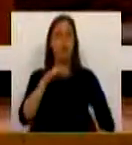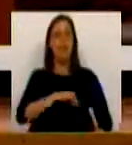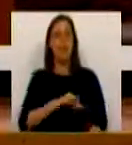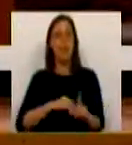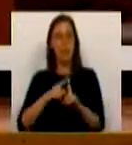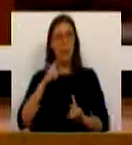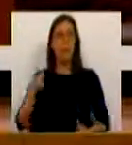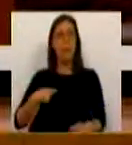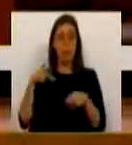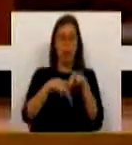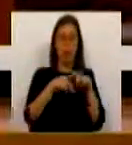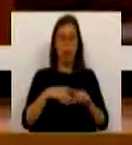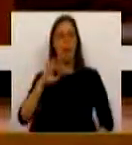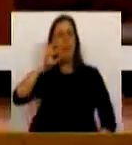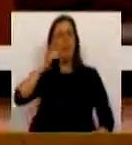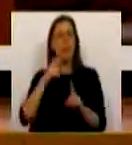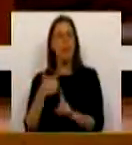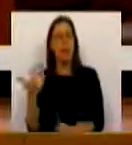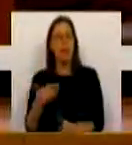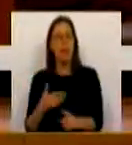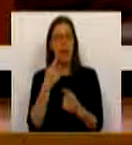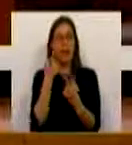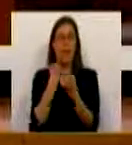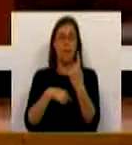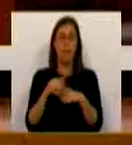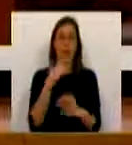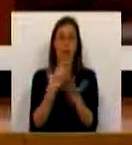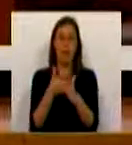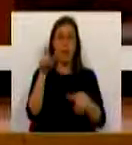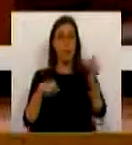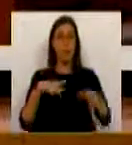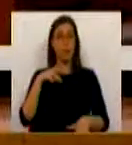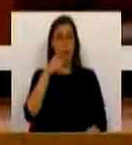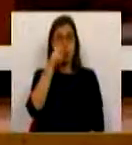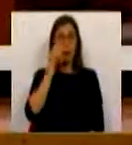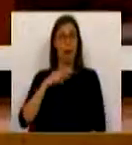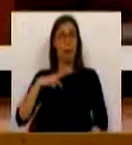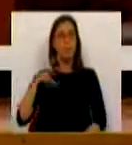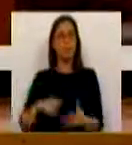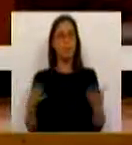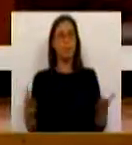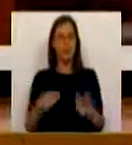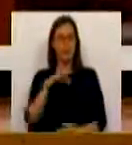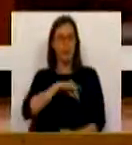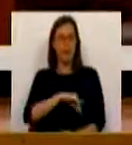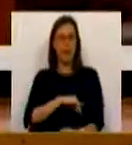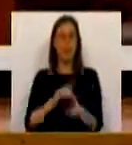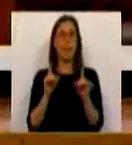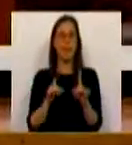e pensões, ataques a direitos, restituindo aos portugueses e portuguesas